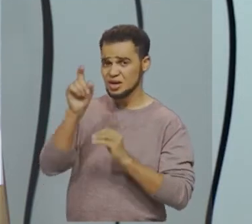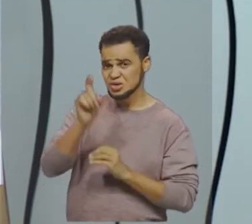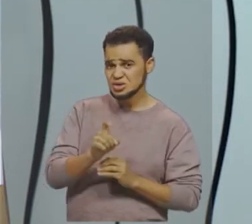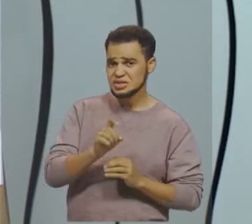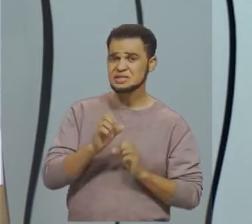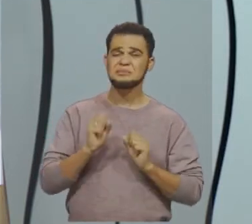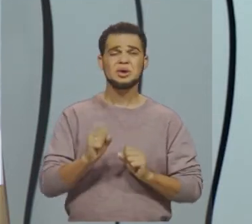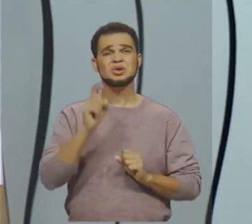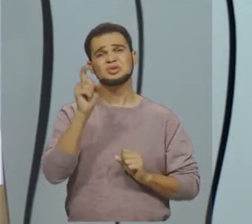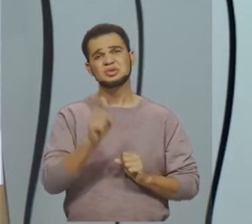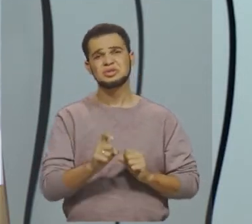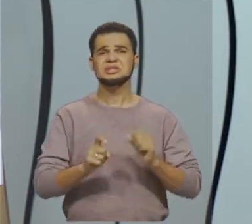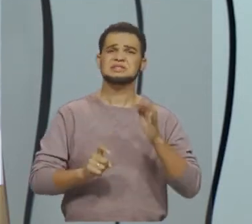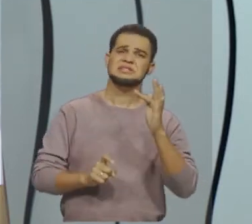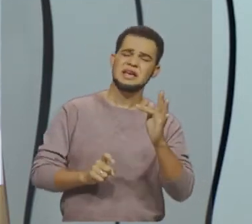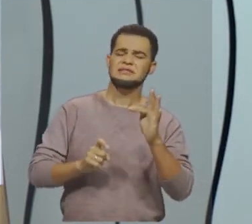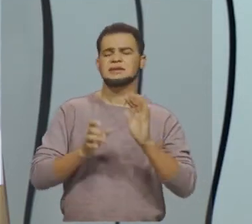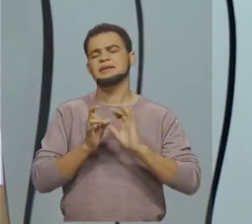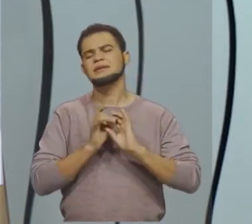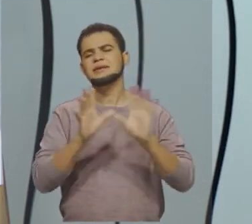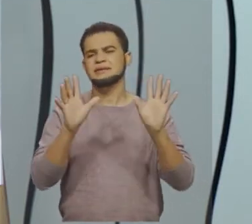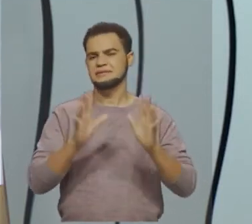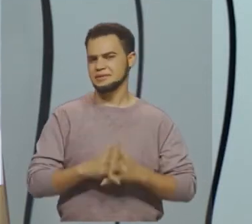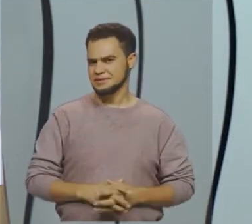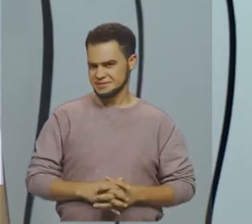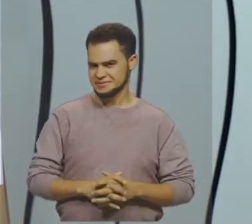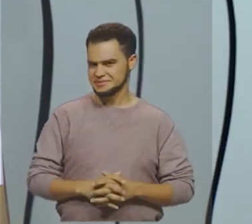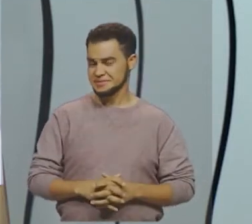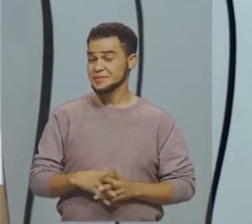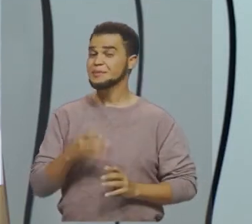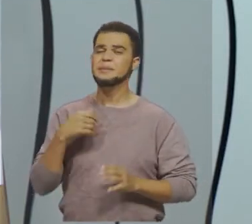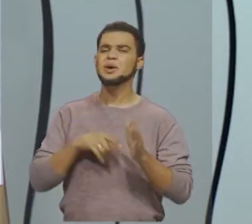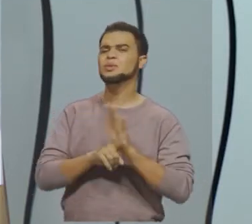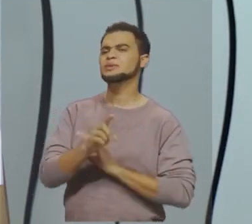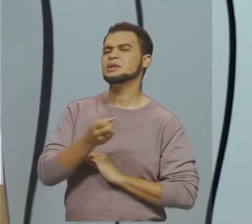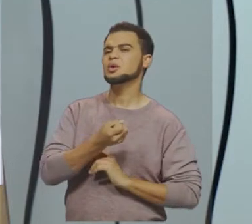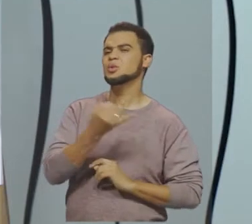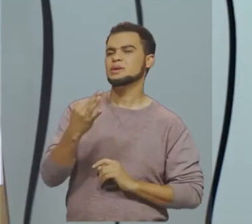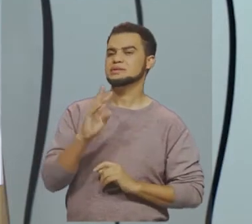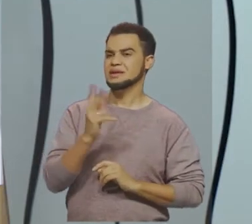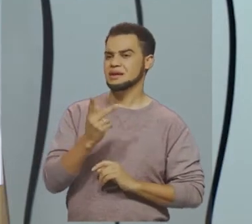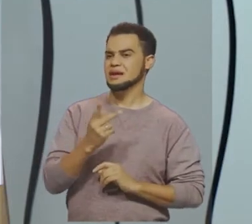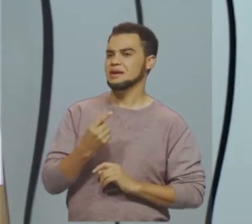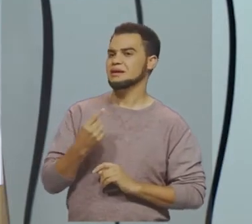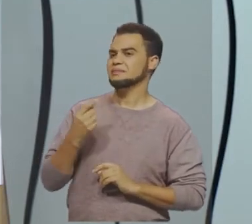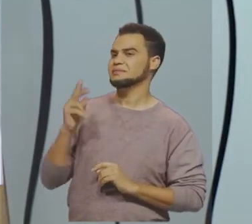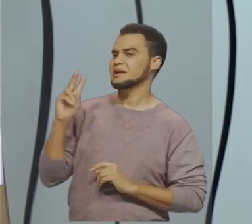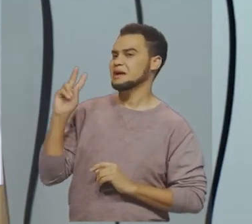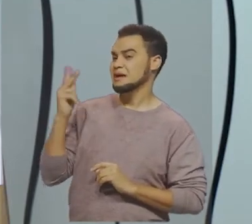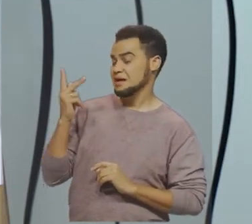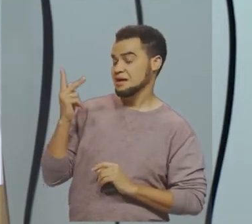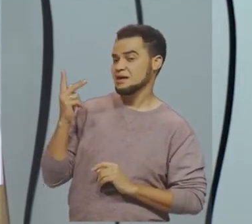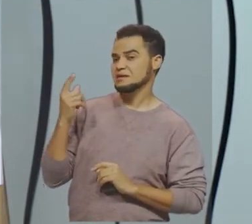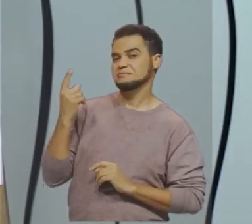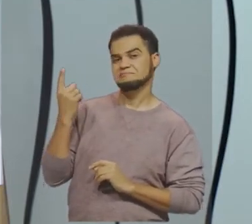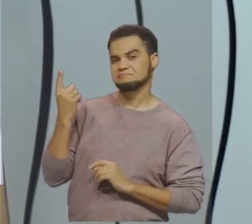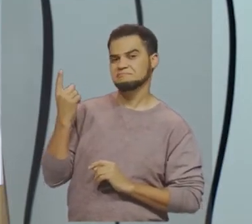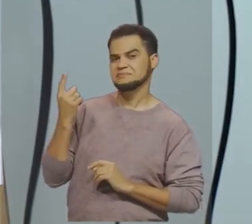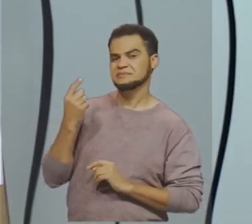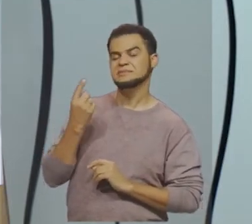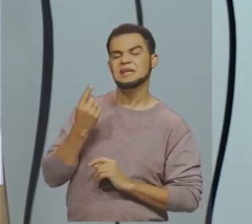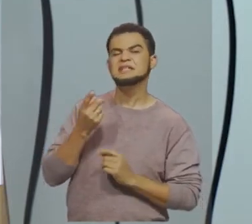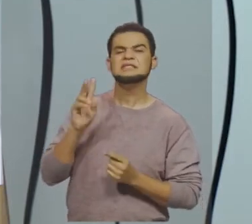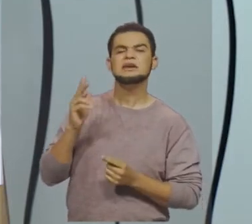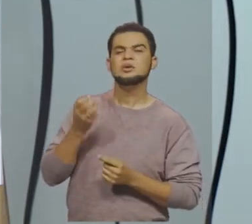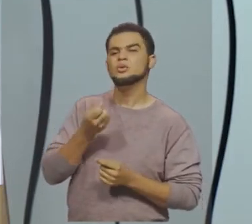F. O que você acha melhor? Quantos H's que você tem aqui? 1, 1 mais 2 mais 3. Esquece a letra.